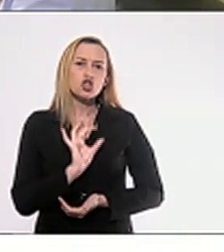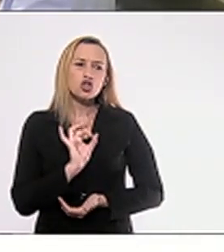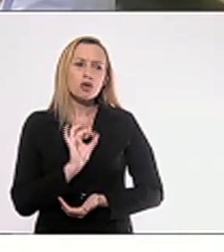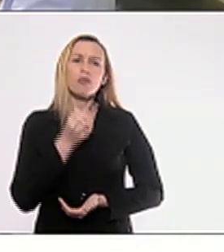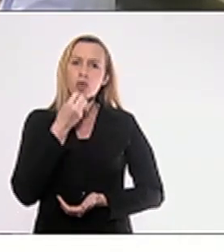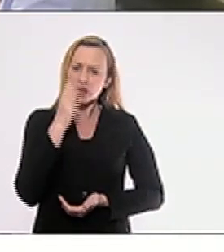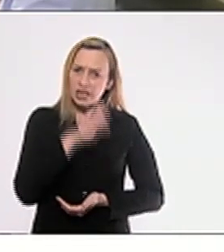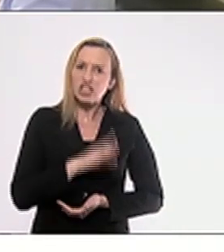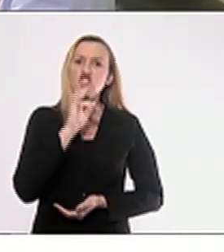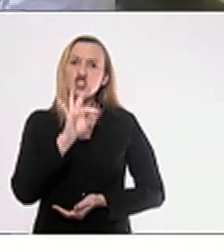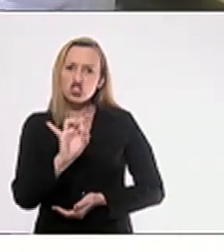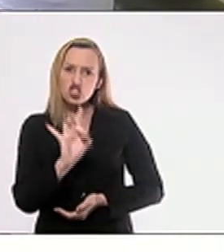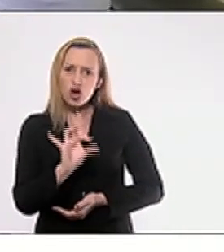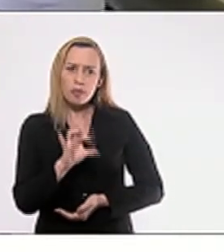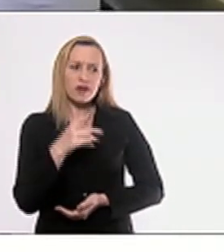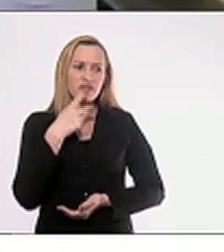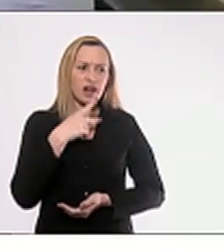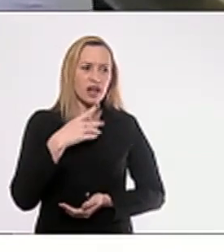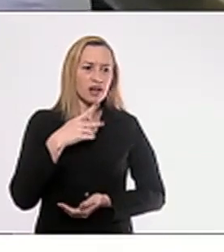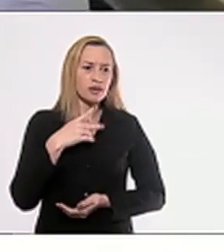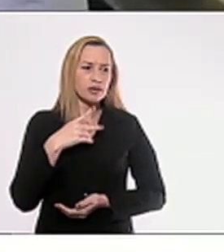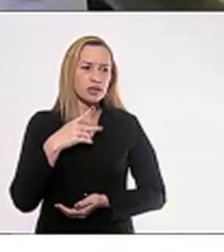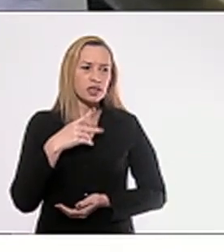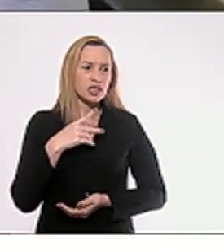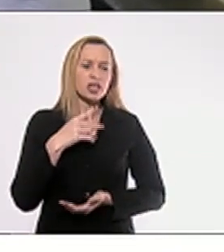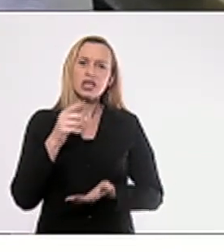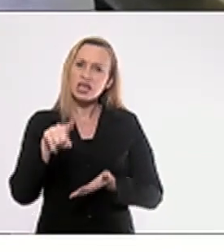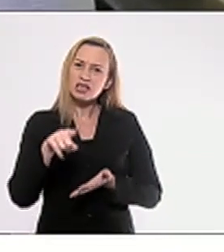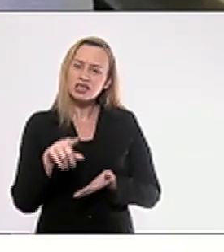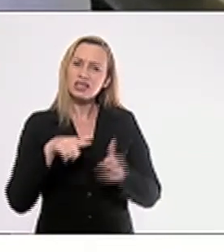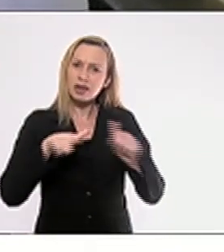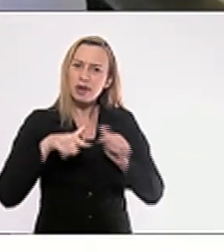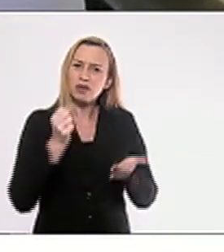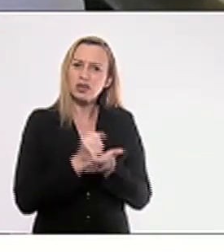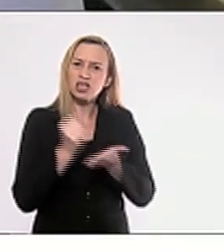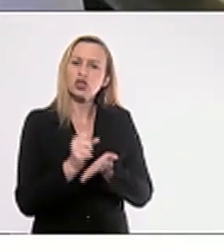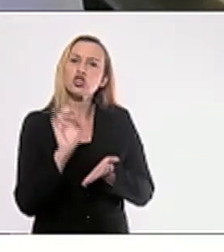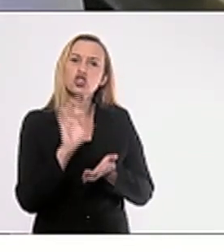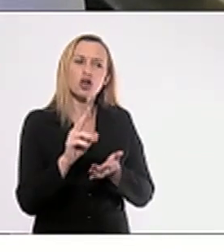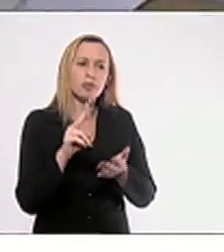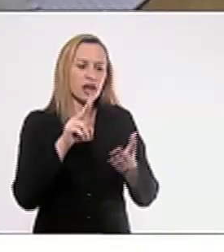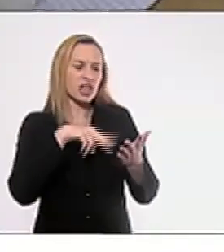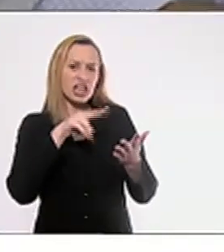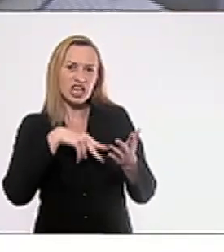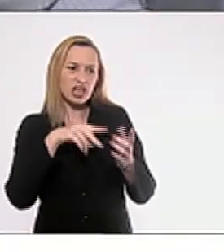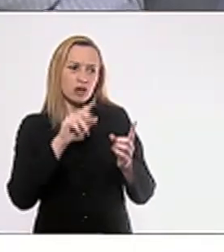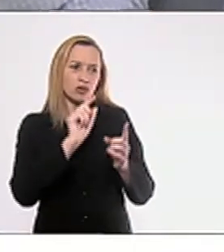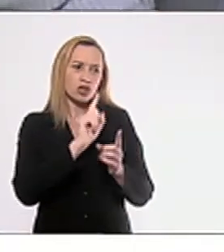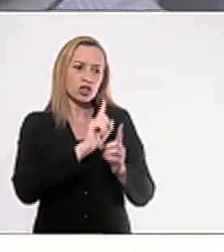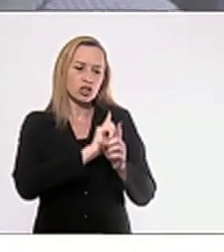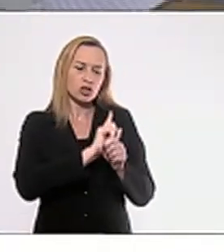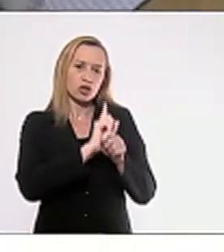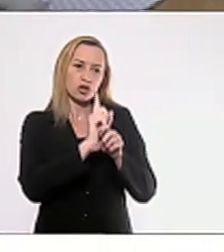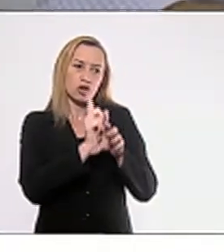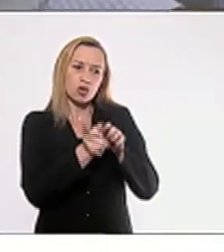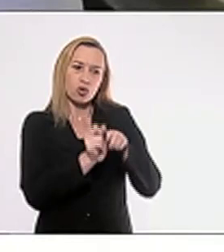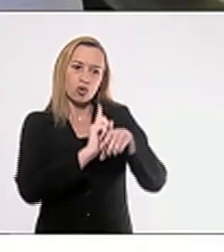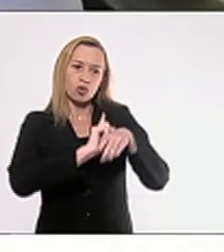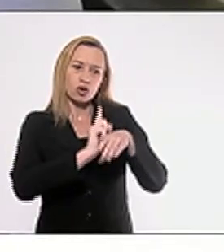Boa tarde. Só para ficar claro, esse serviço contratado foi para colher a leitura do hidrômetro? Qual o serviço que foi contratado pelo condomínio? Então,